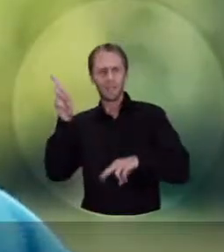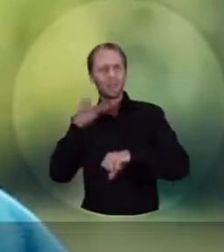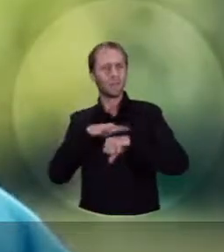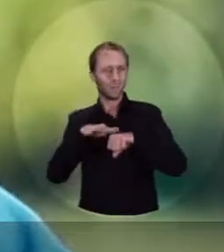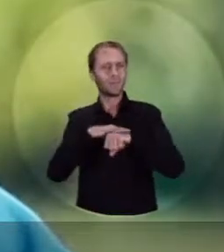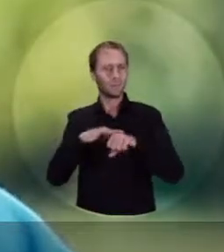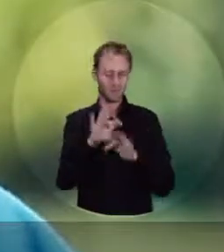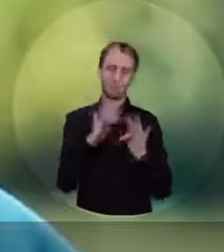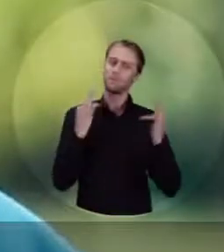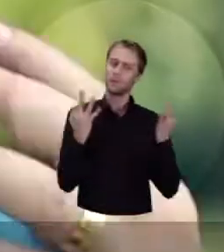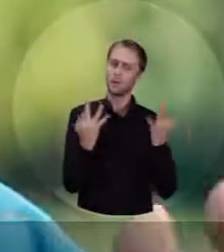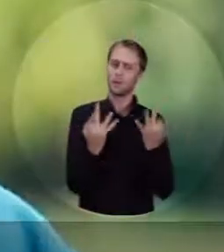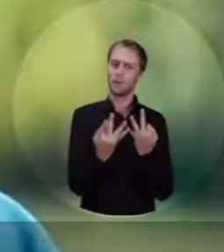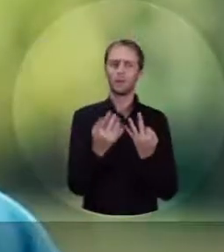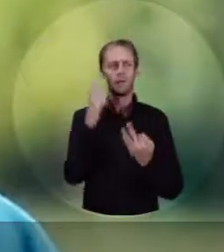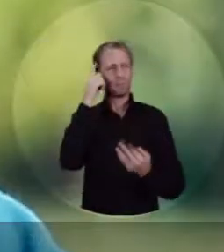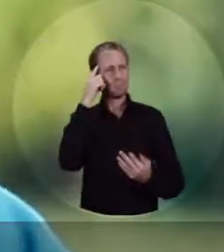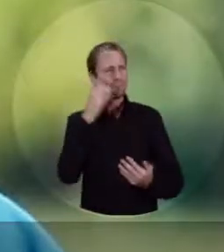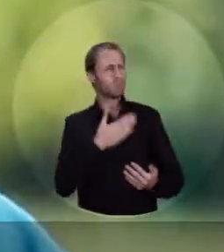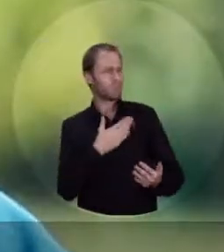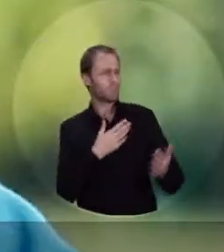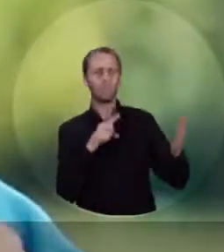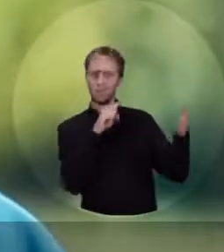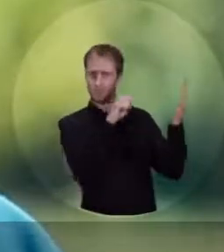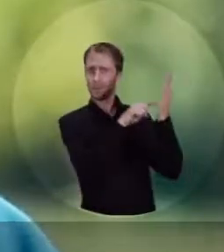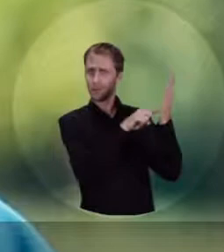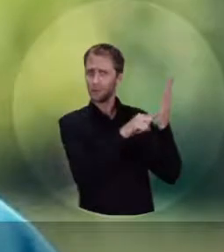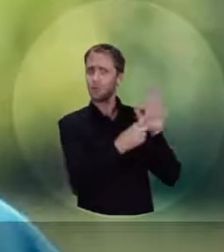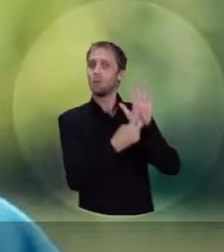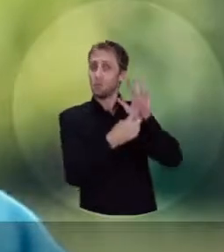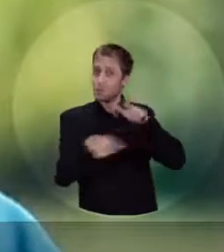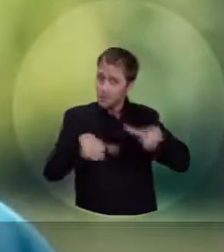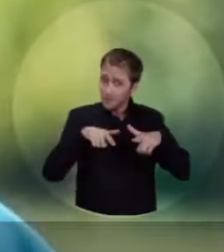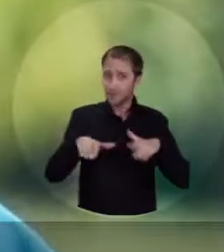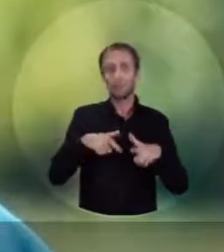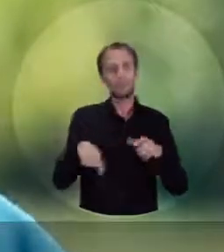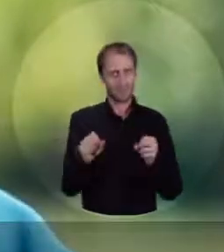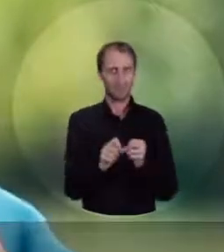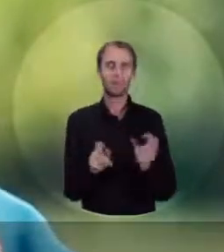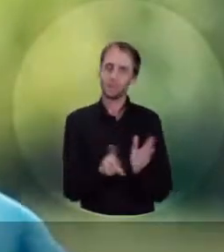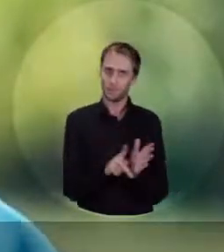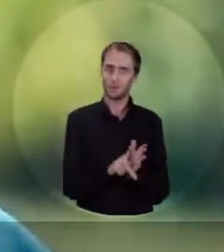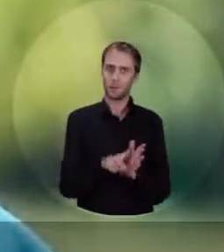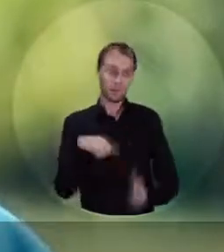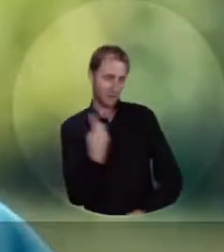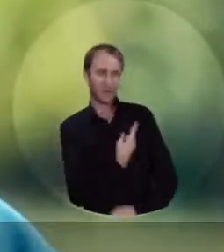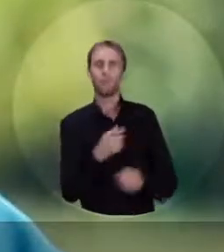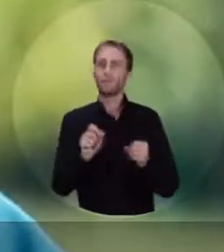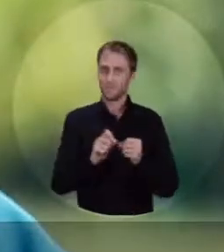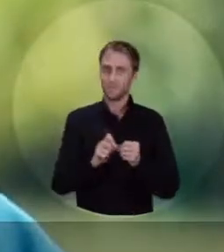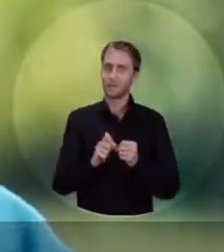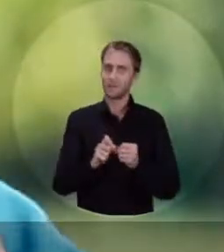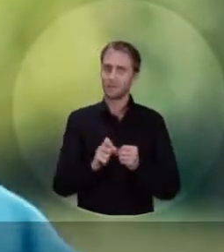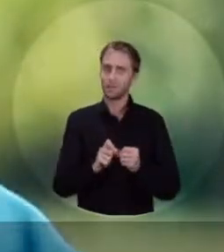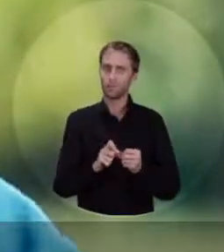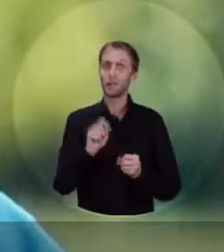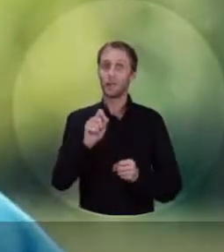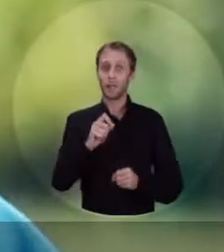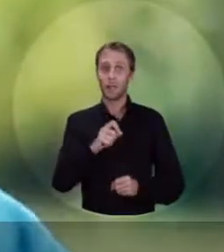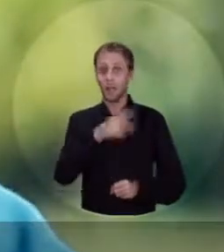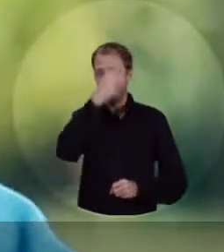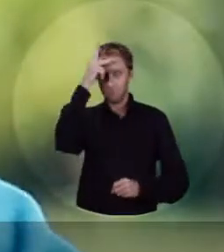que eu, conversando com a minha família, disse: o meu objetivo é esse, o meu trabalho é esse e nós